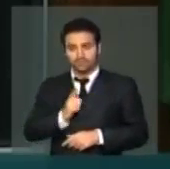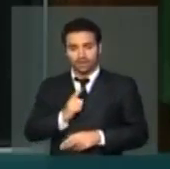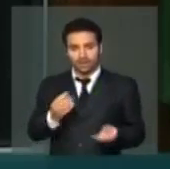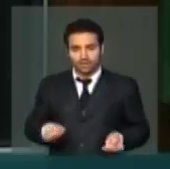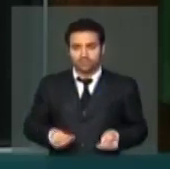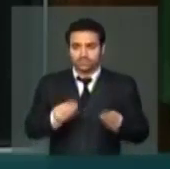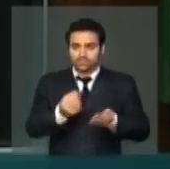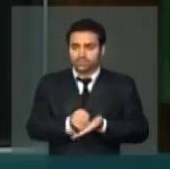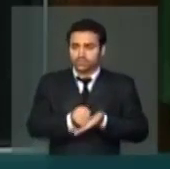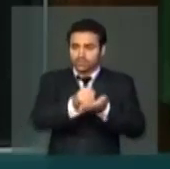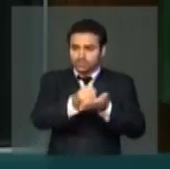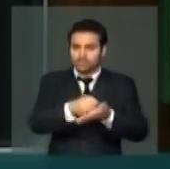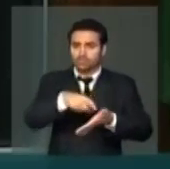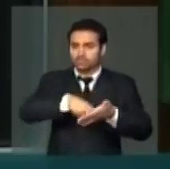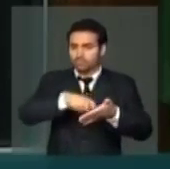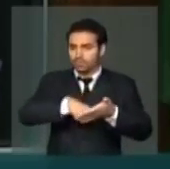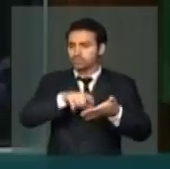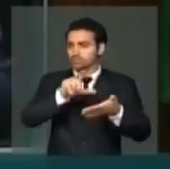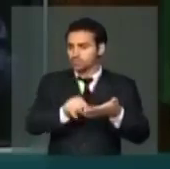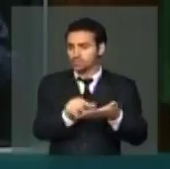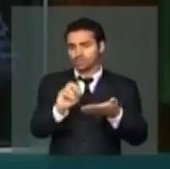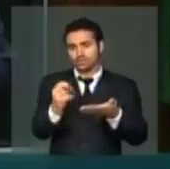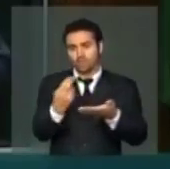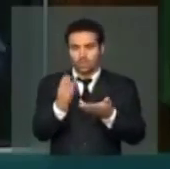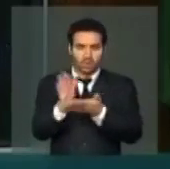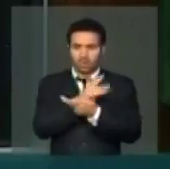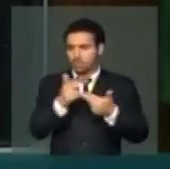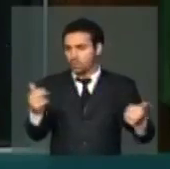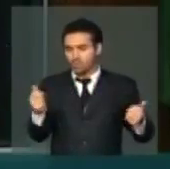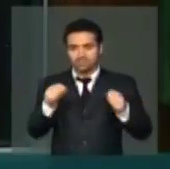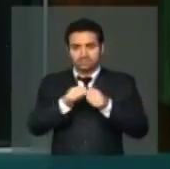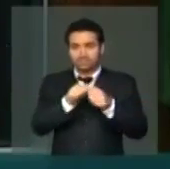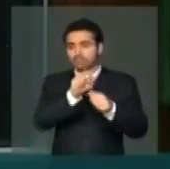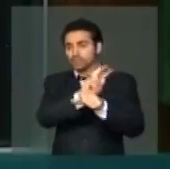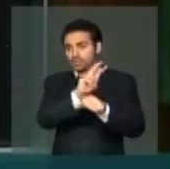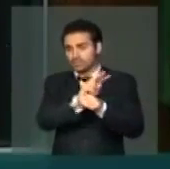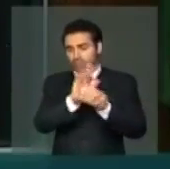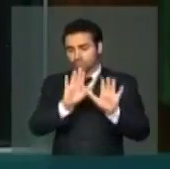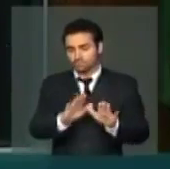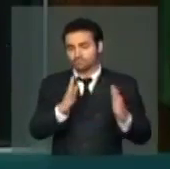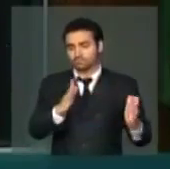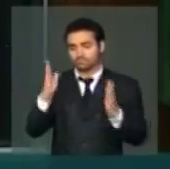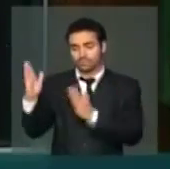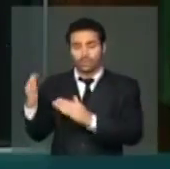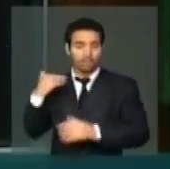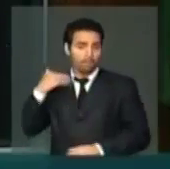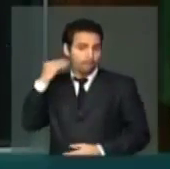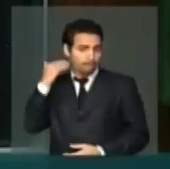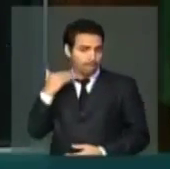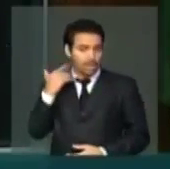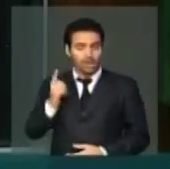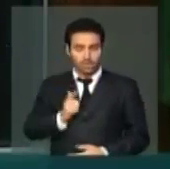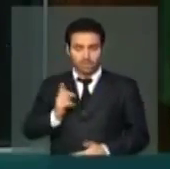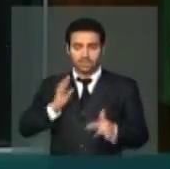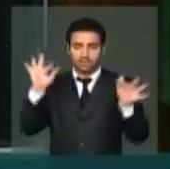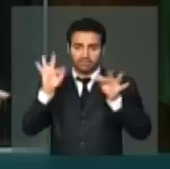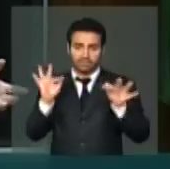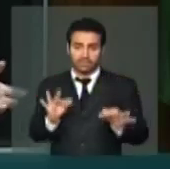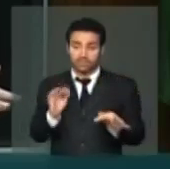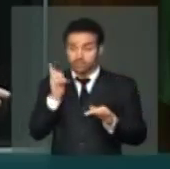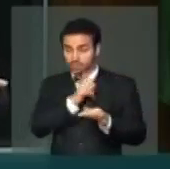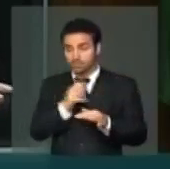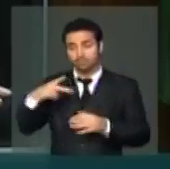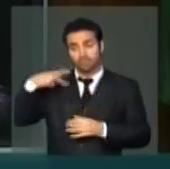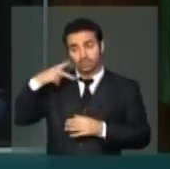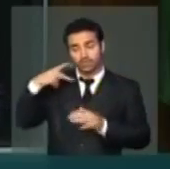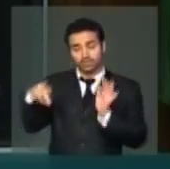e medidas protecionistas. Os bancos estão muito felizes com essa política do Banco Central, até